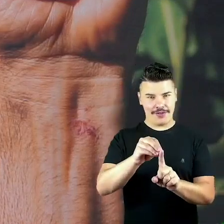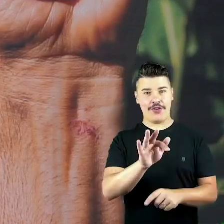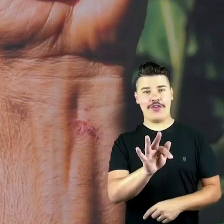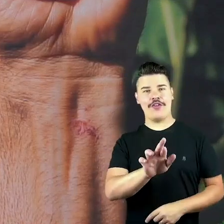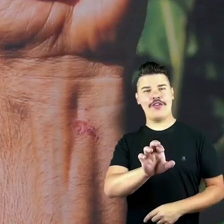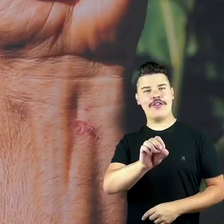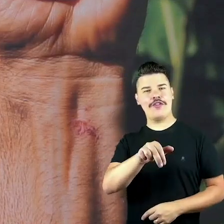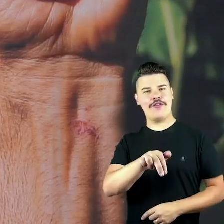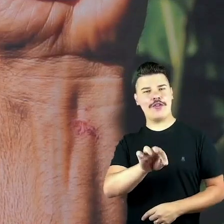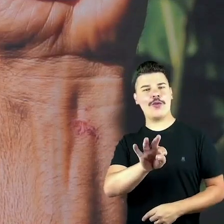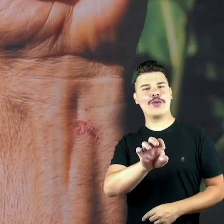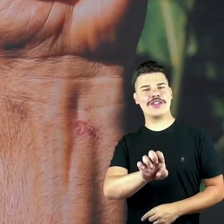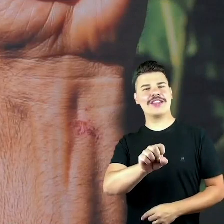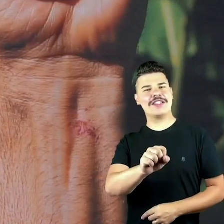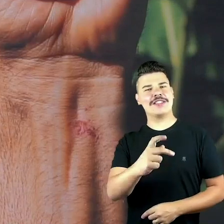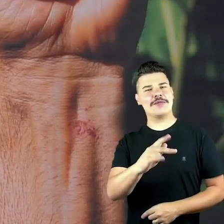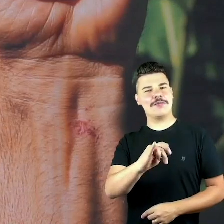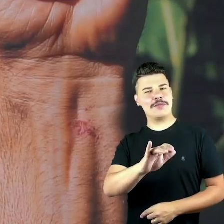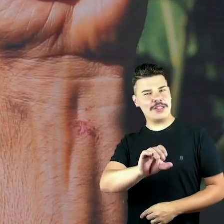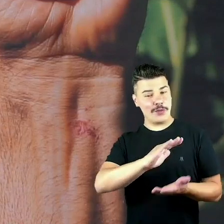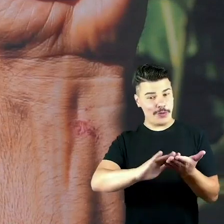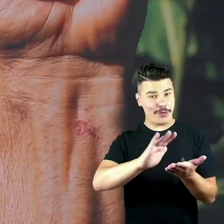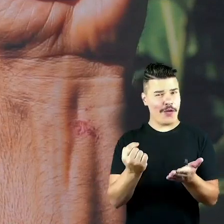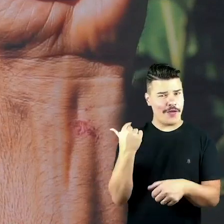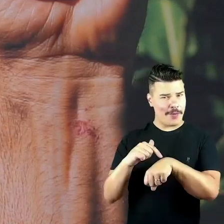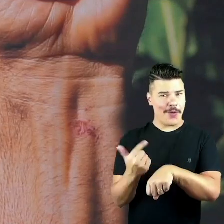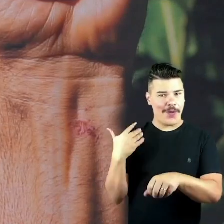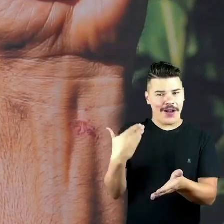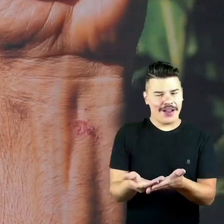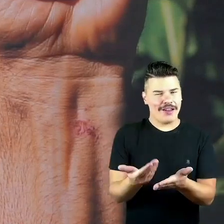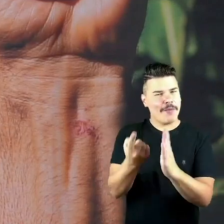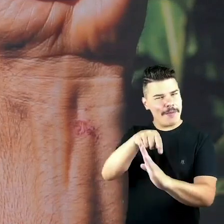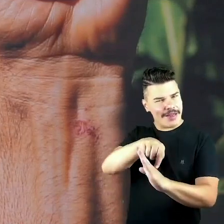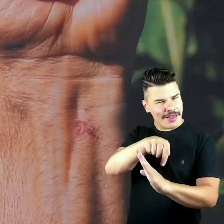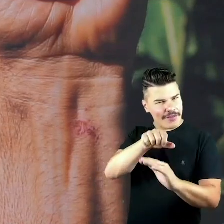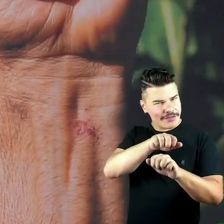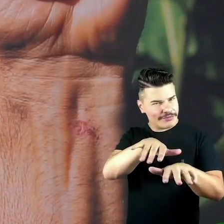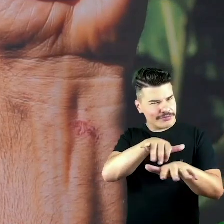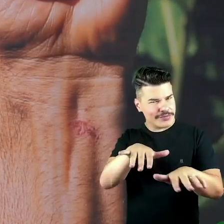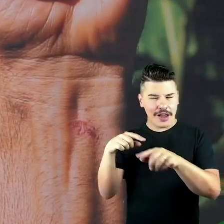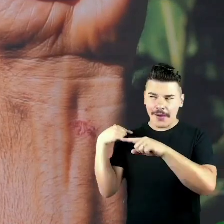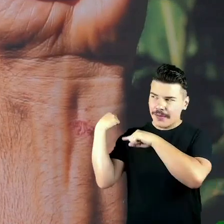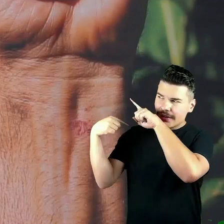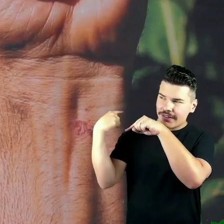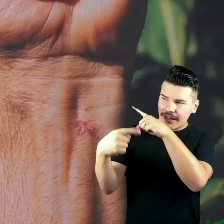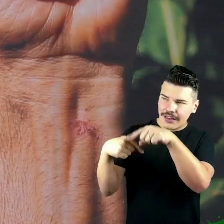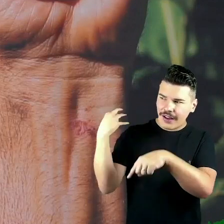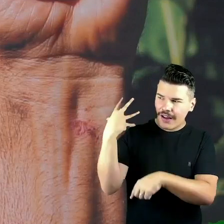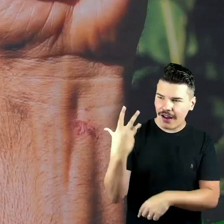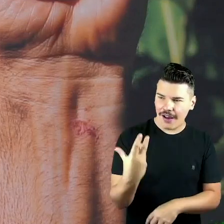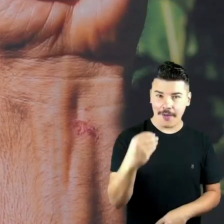Frontispício, publicada recentemente, em que ele também, através de uma metáfora buscando